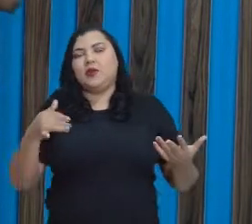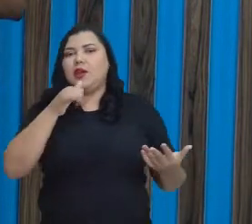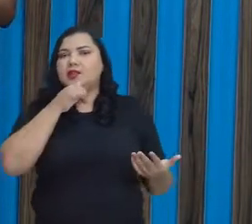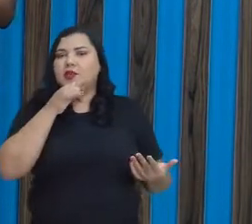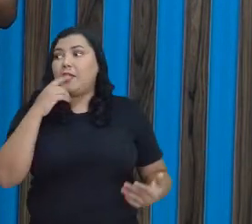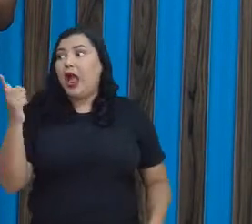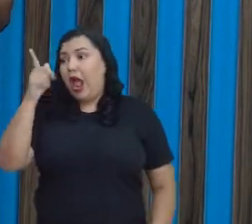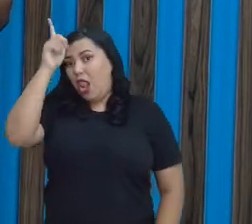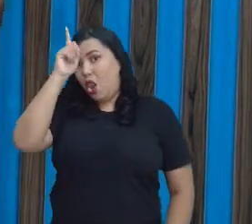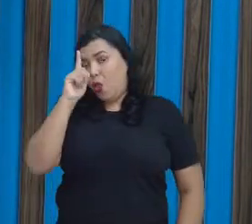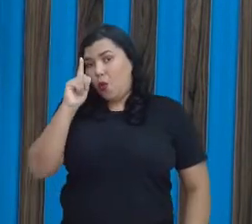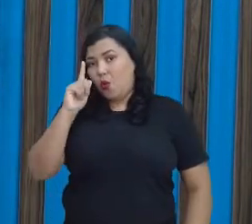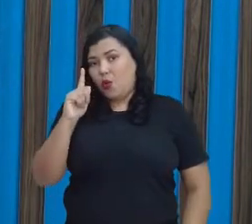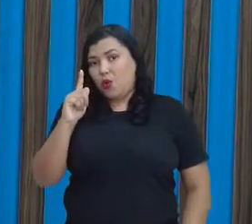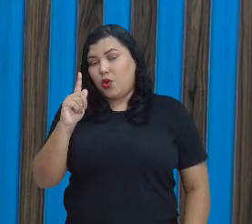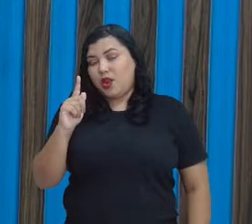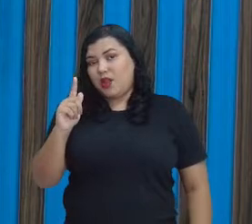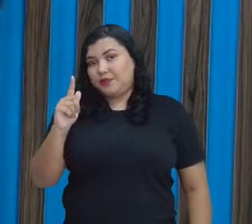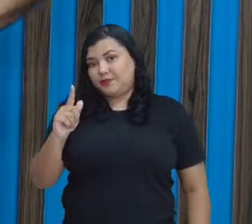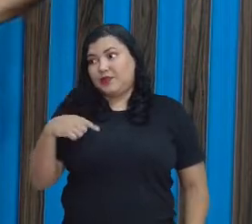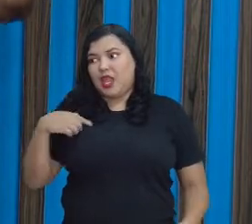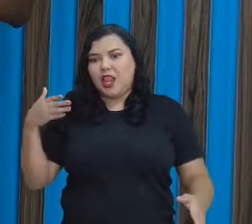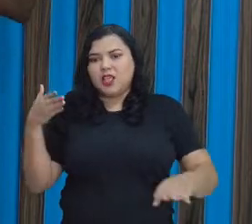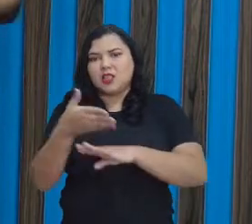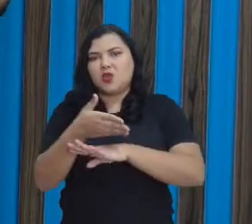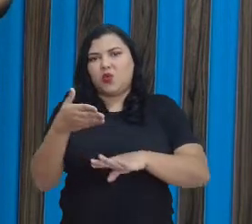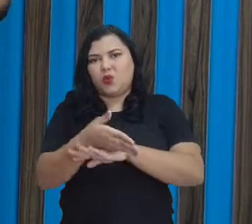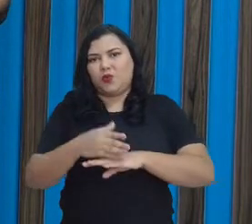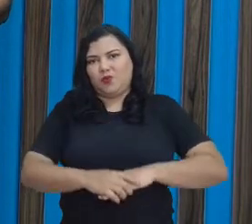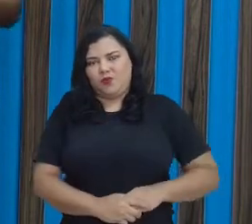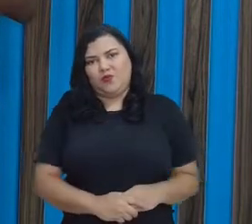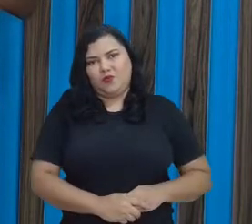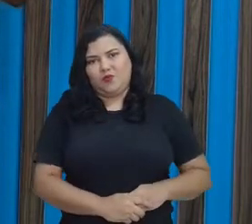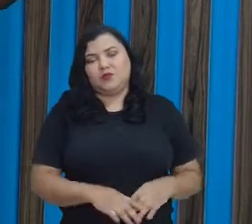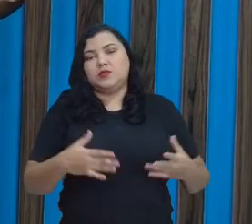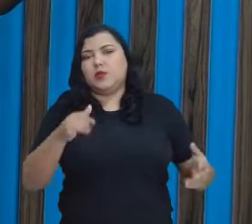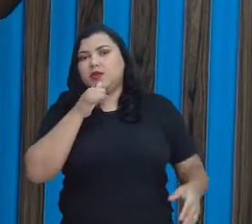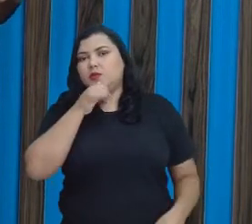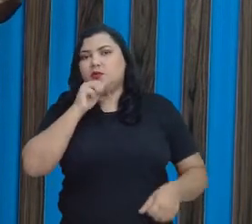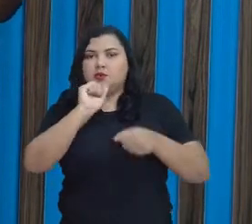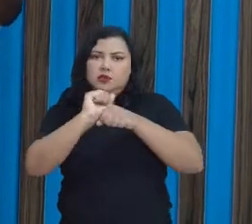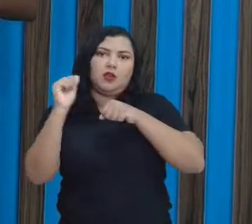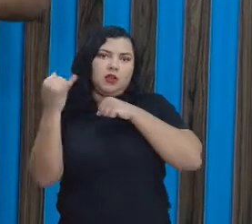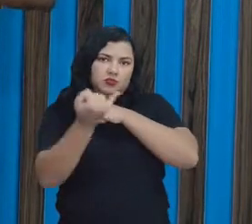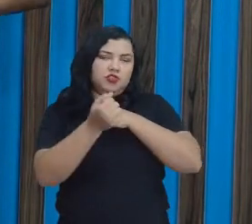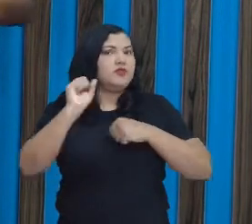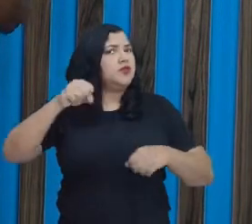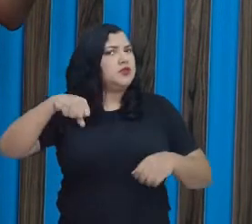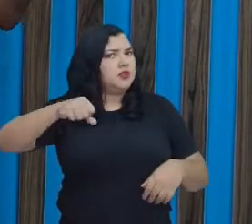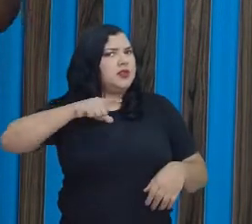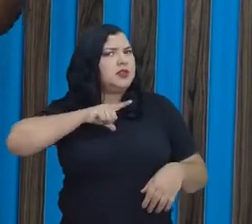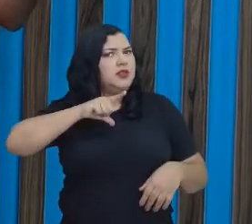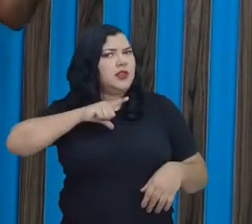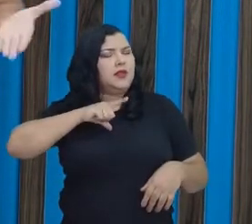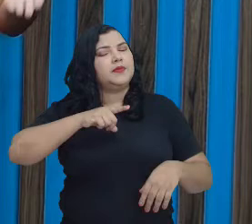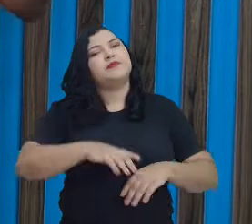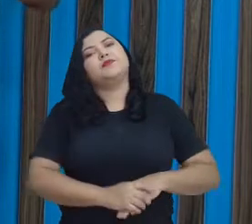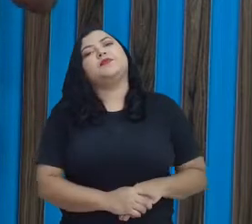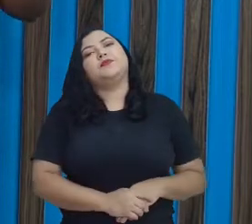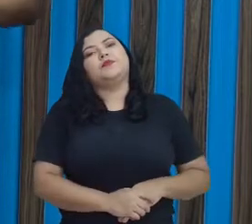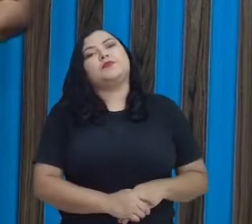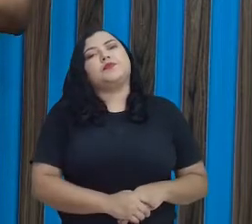na farmácia. Aqui eu vou ter o quê? Eu vou ter adjetivos, né, que normalmente são